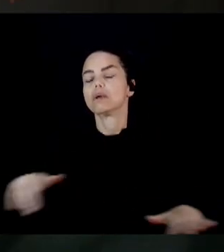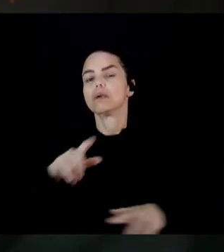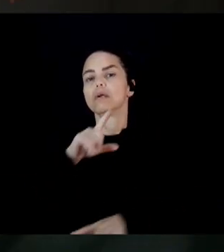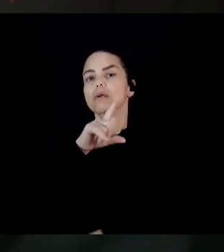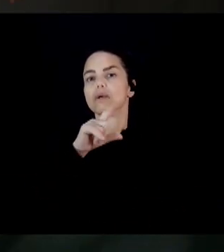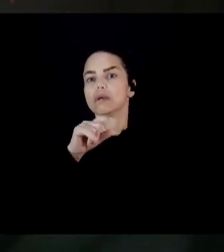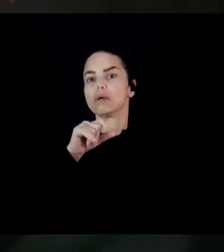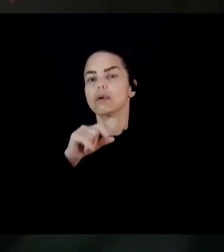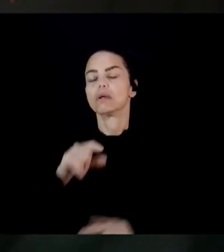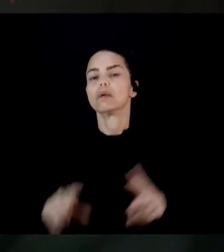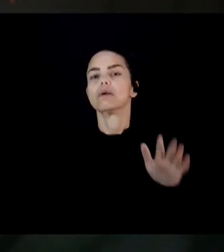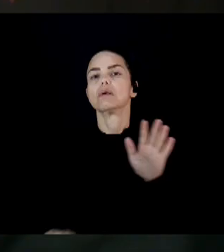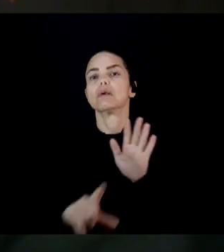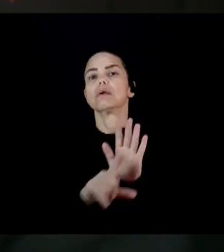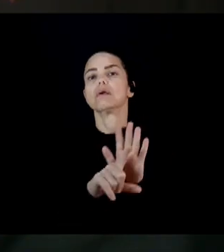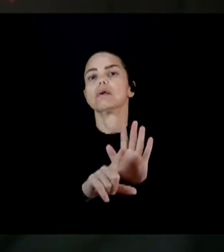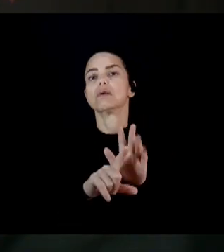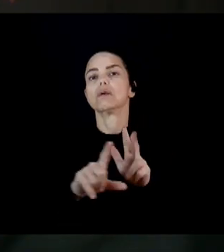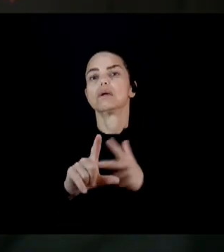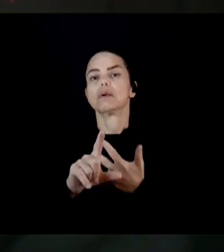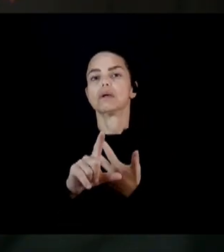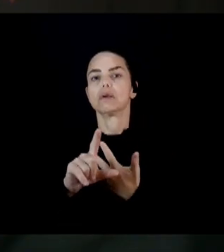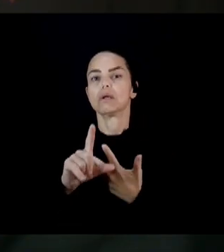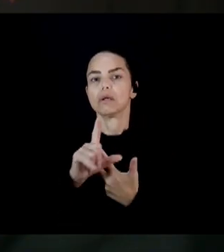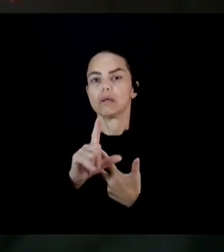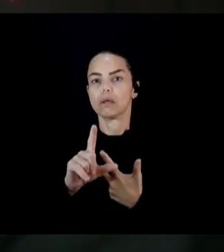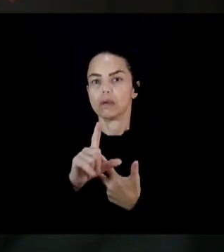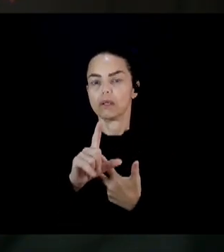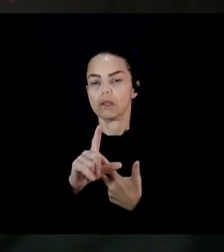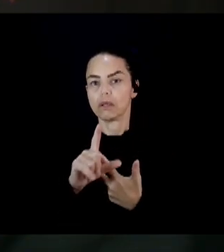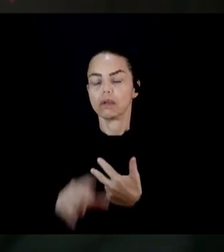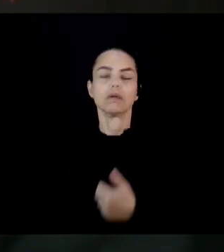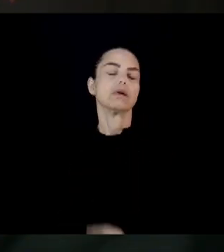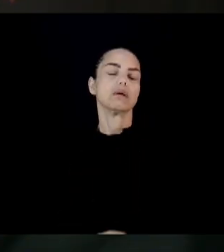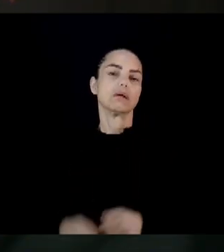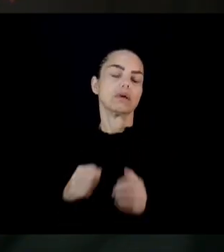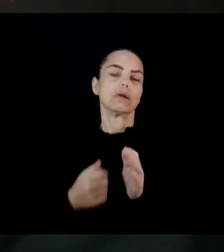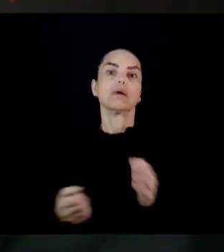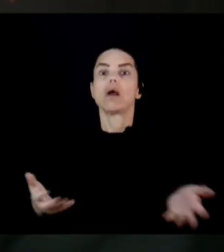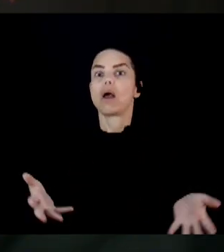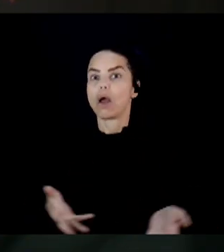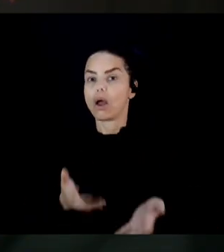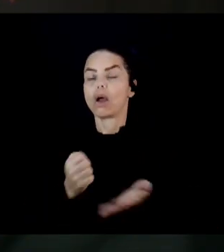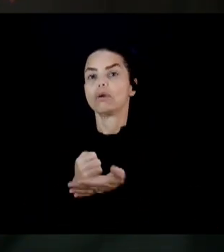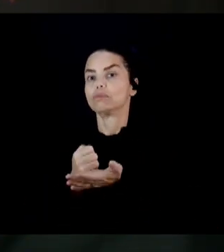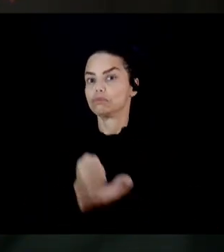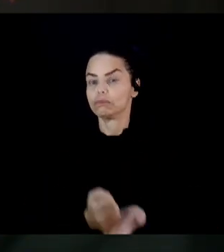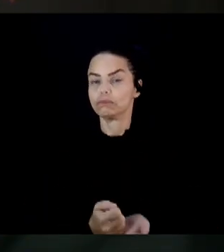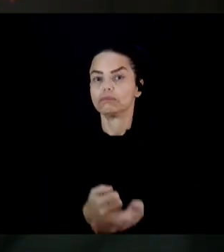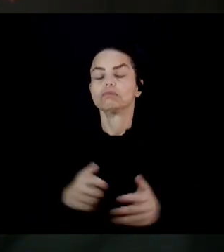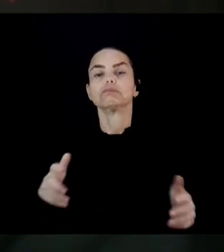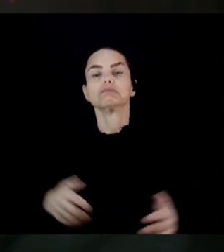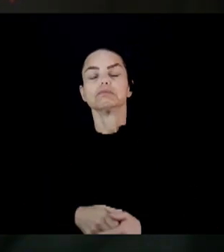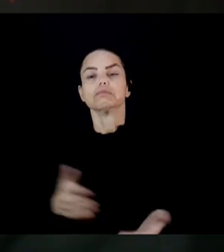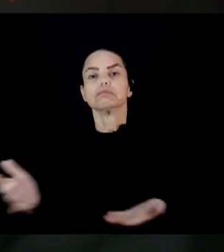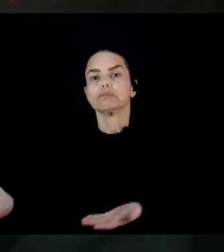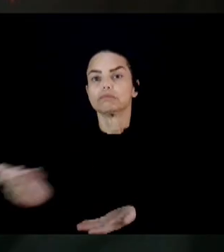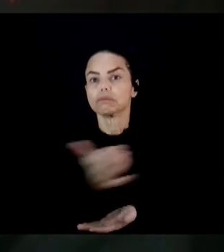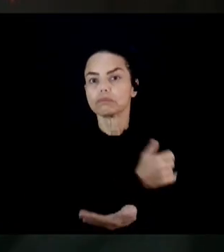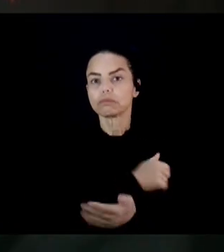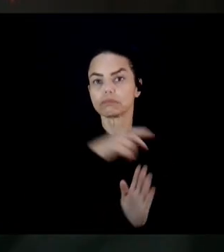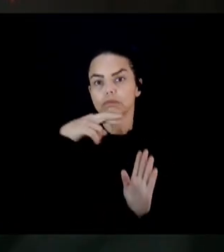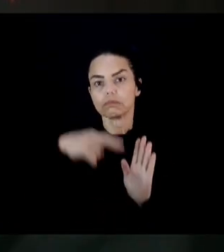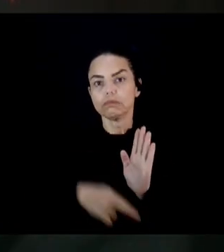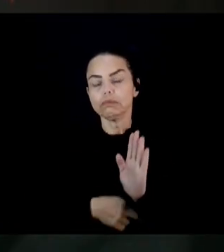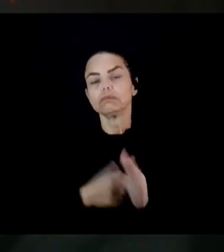Legislativo. As contribuições serão reunidas em um relatório para subsidiar